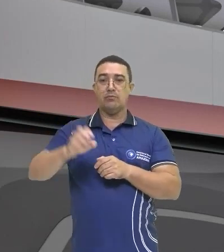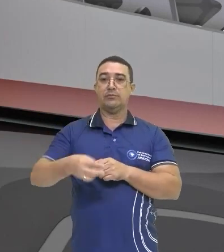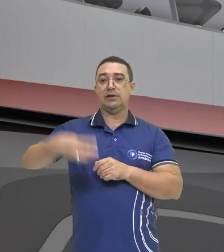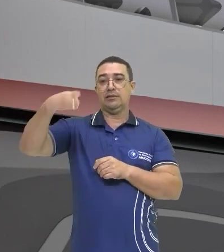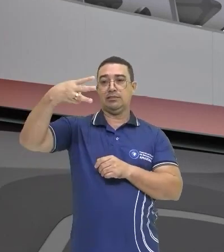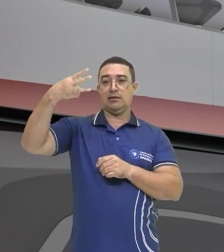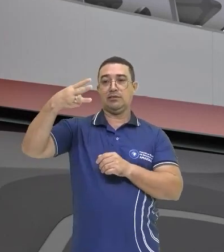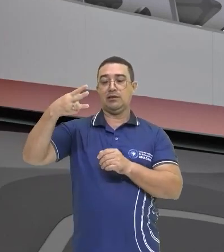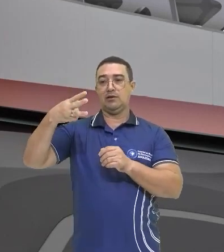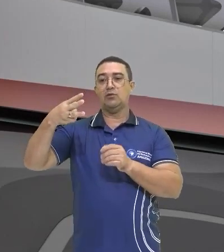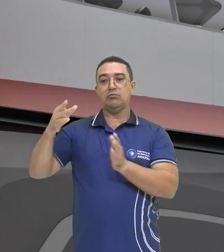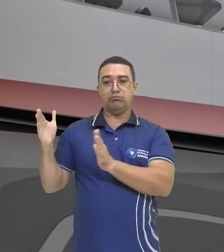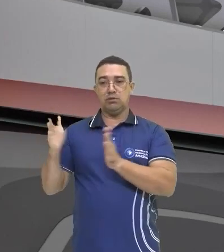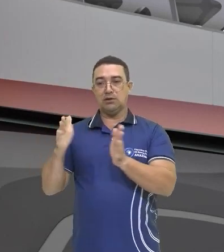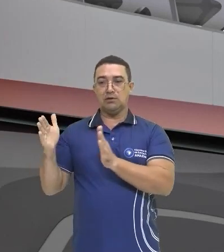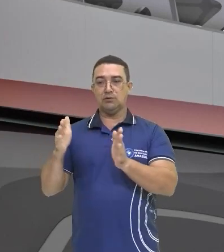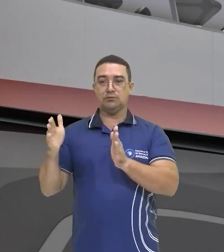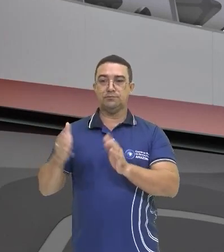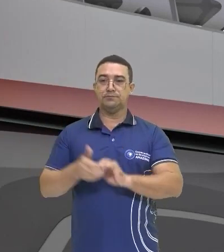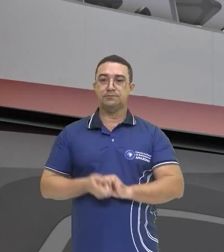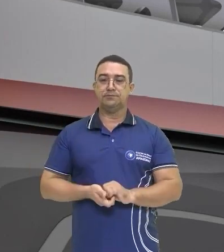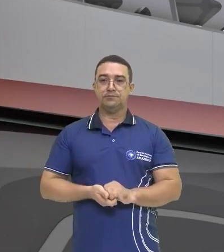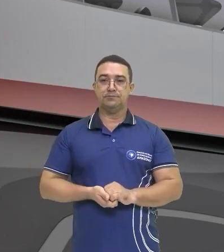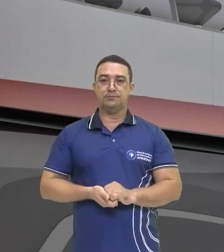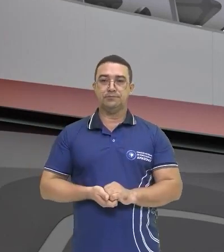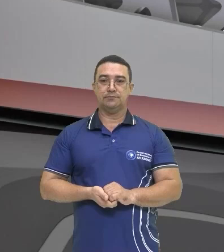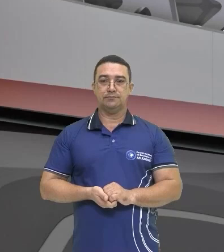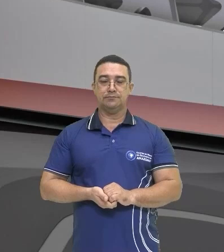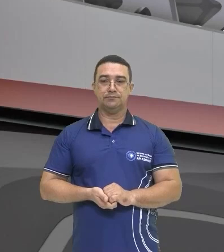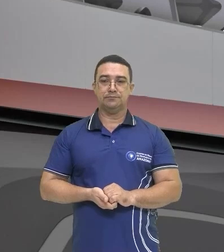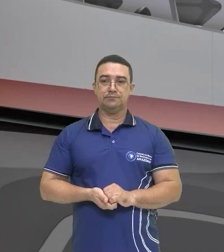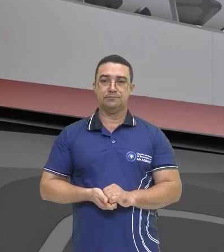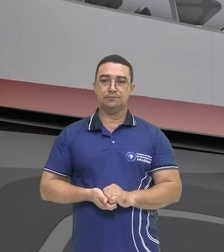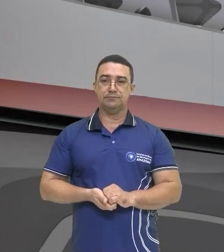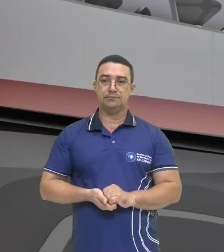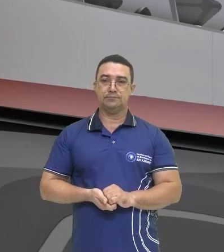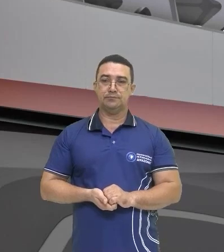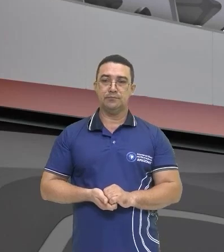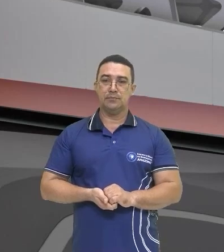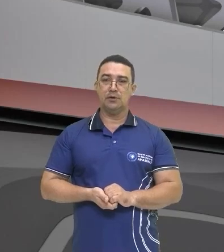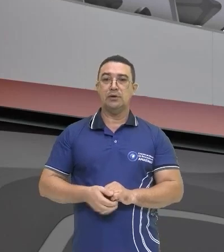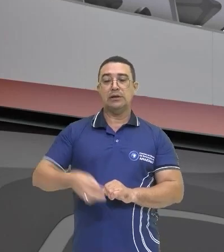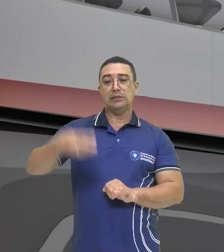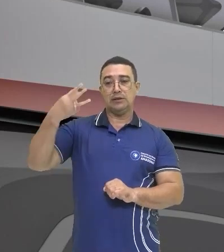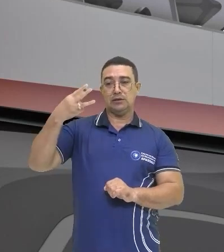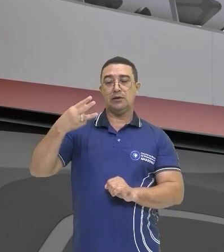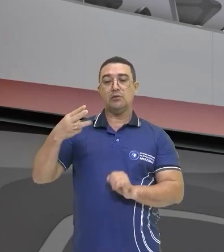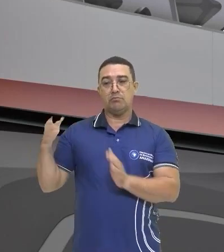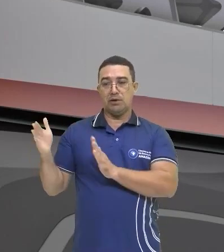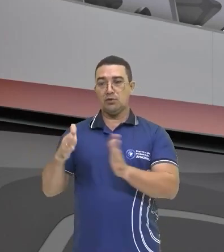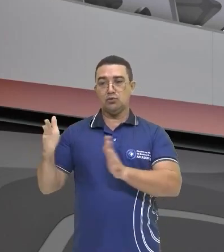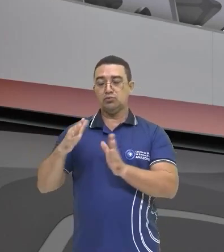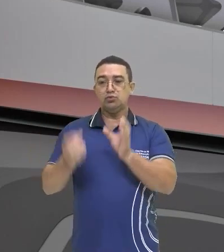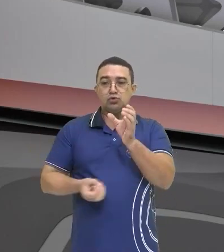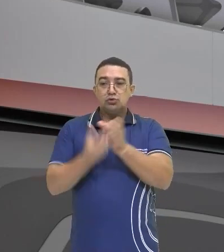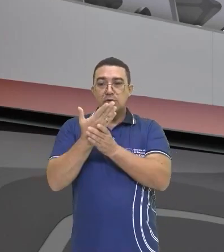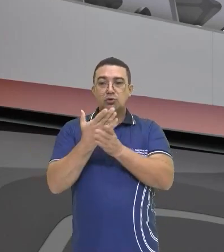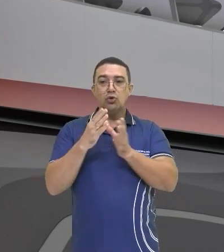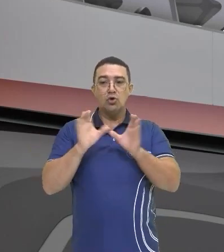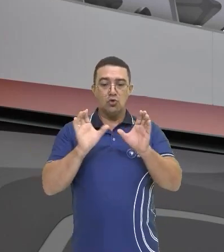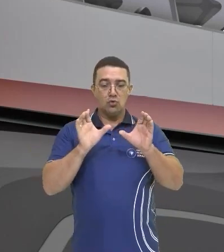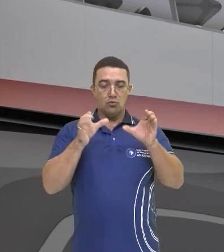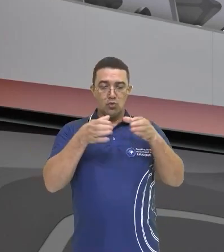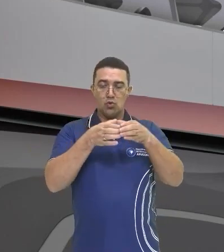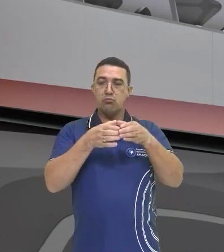terceiro estágio também, tá certo, de formação do bloco europeu, e aí nesse